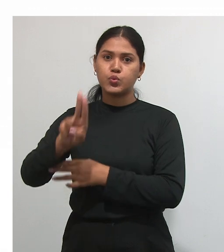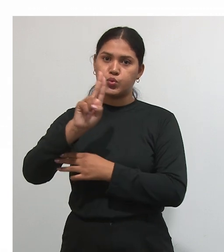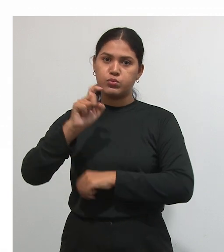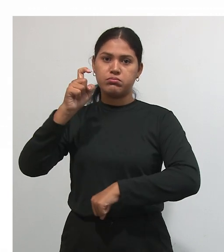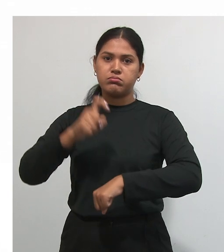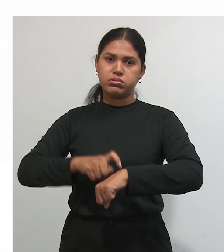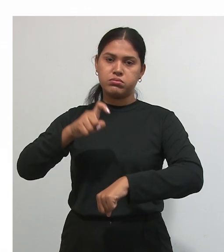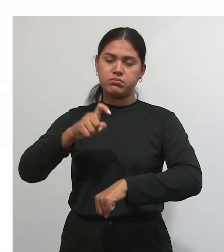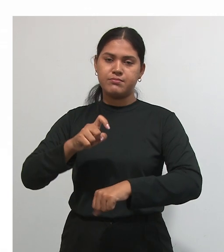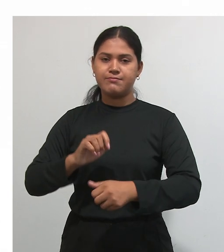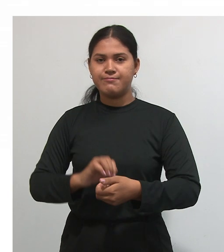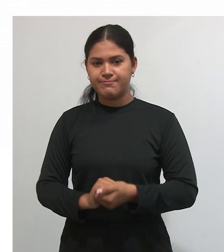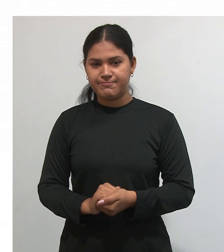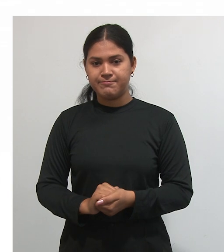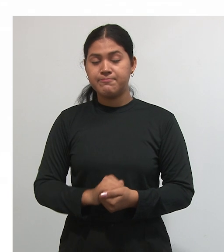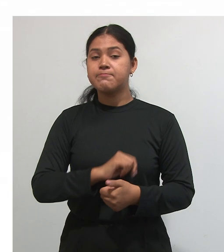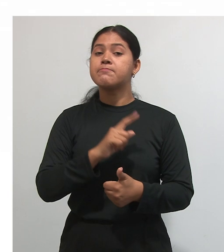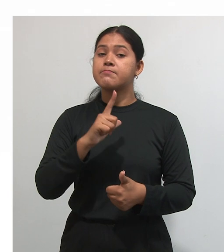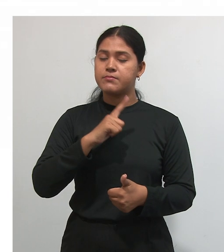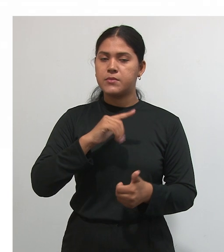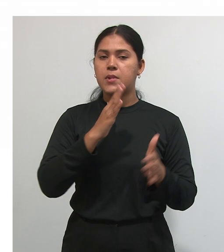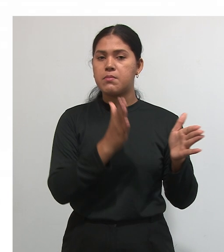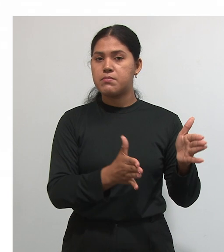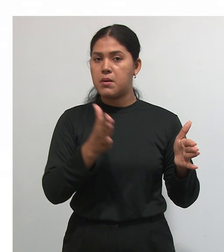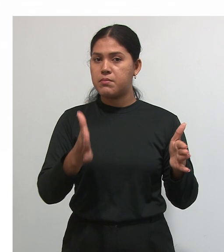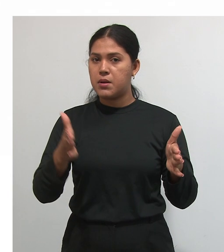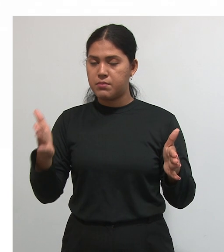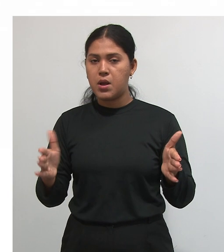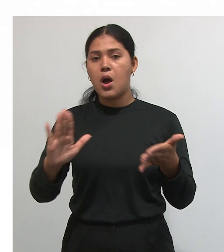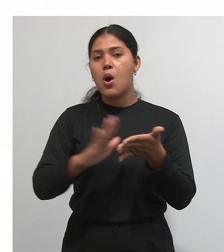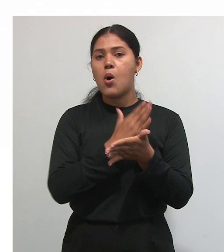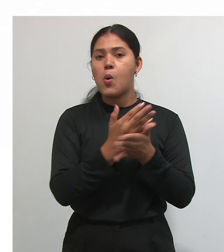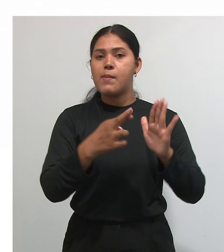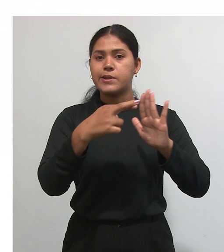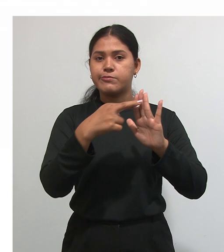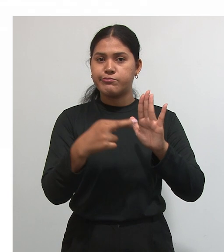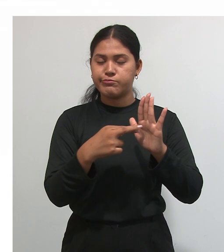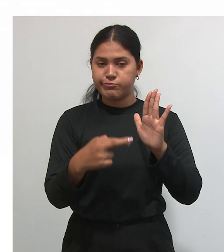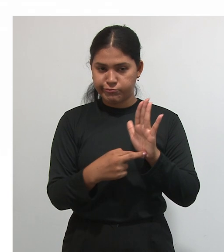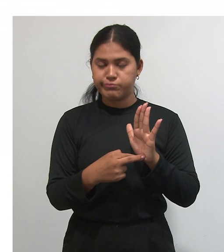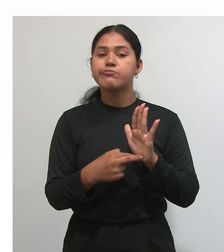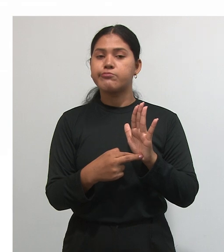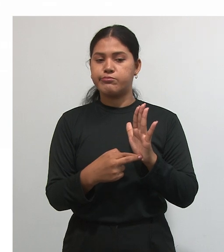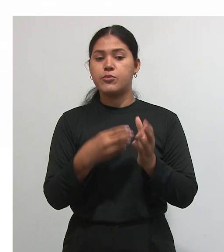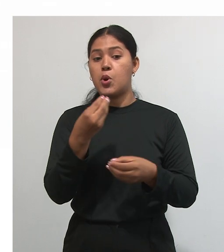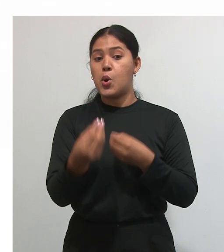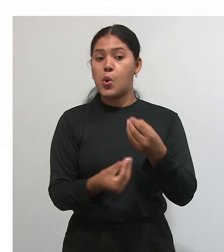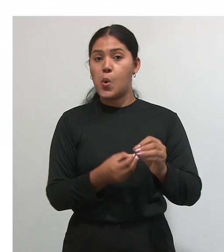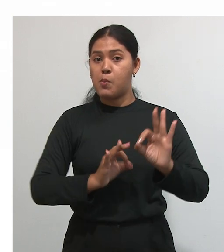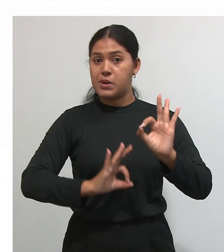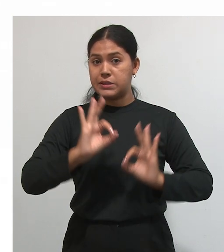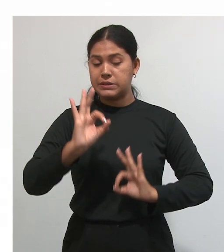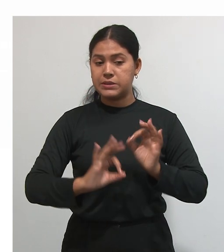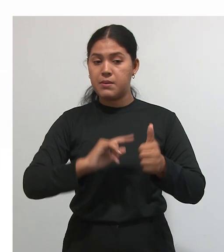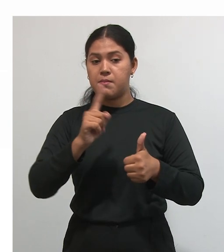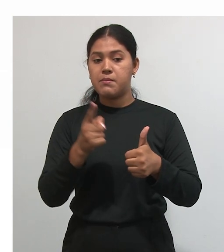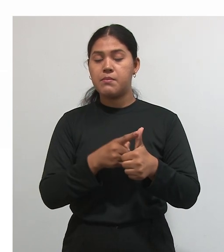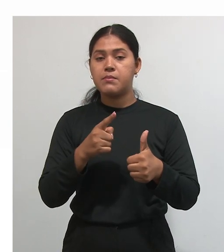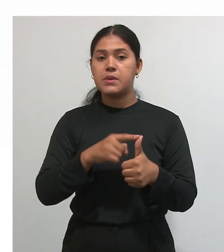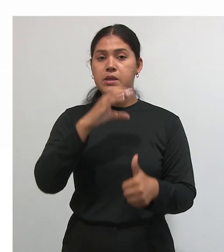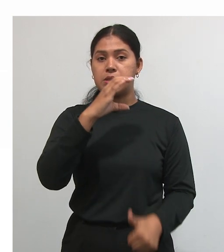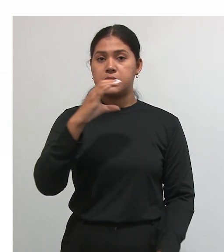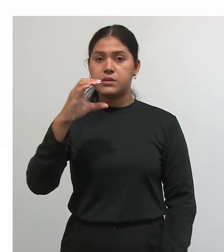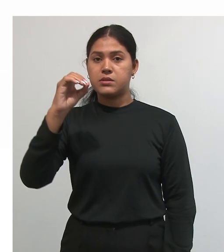ver. Temos aqui algumas normas, né? Eu tenho o SECONT aqui, a norma de execução da